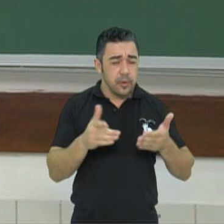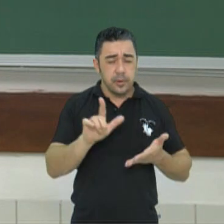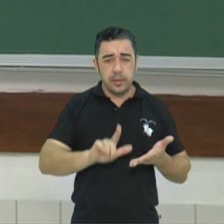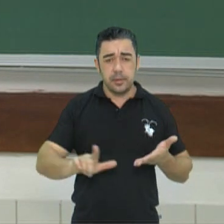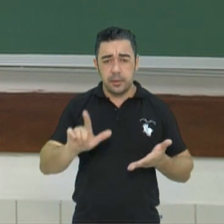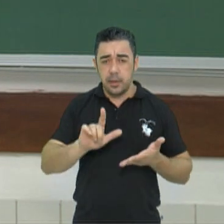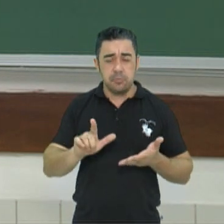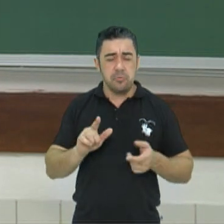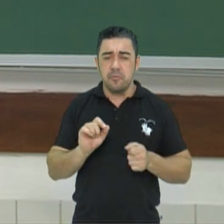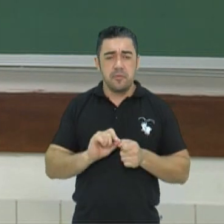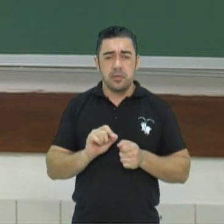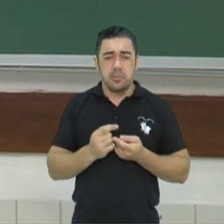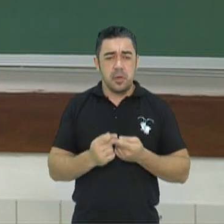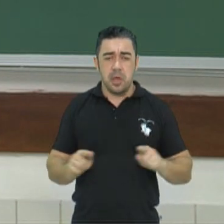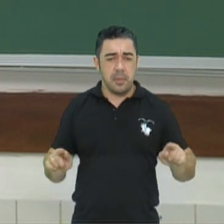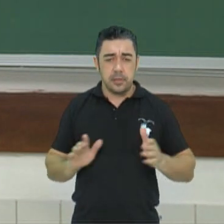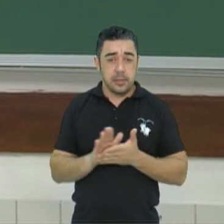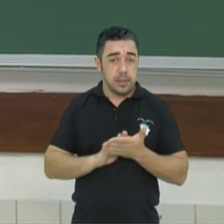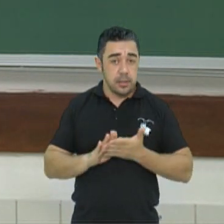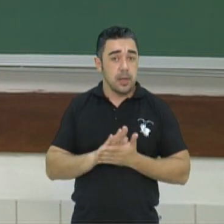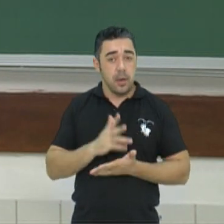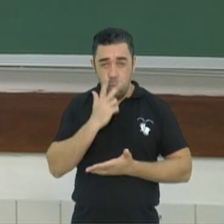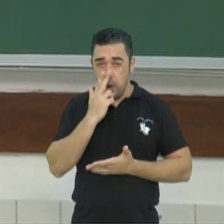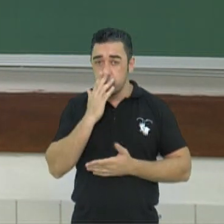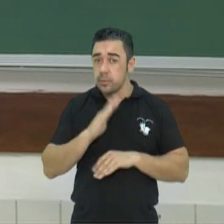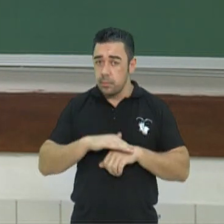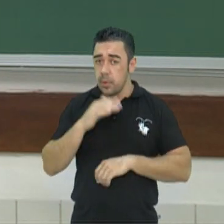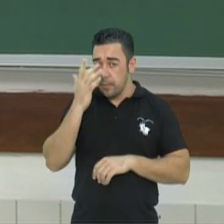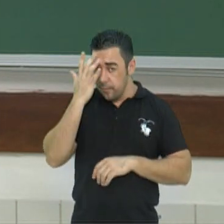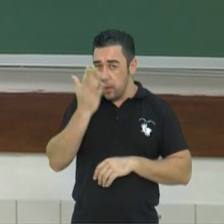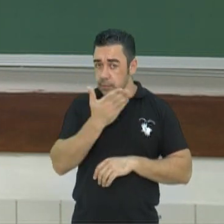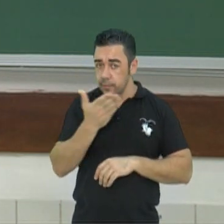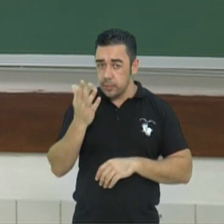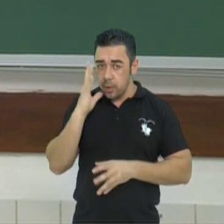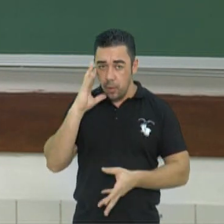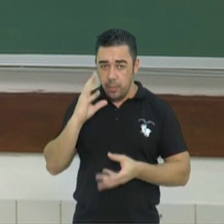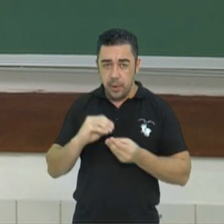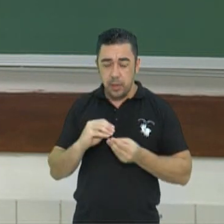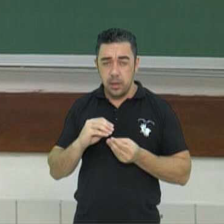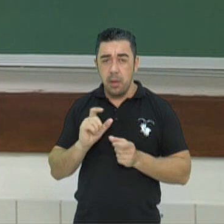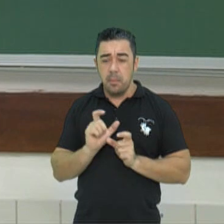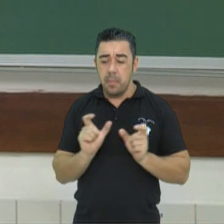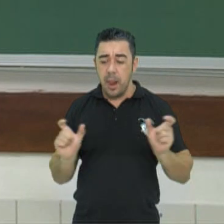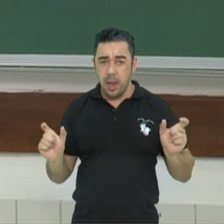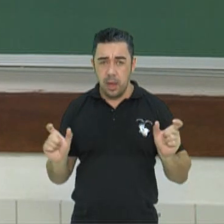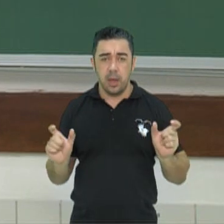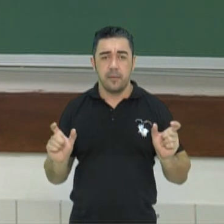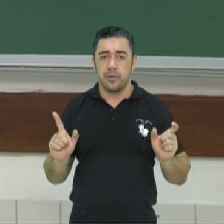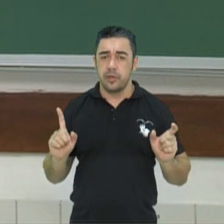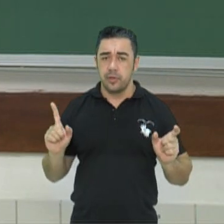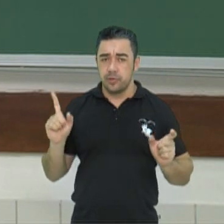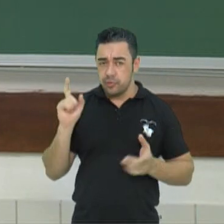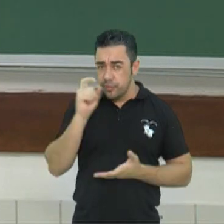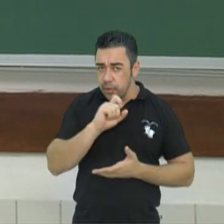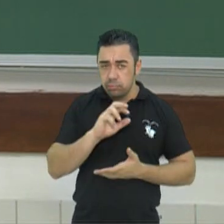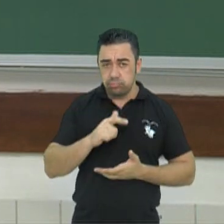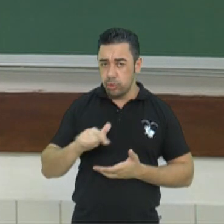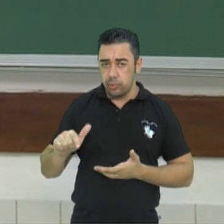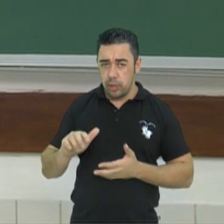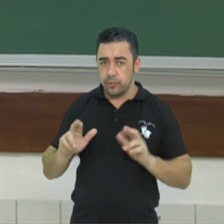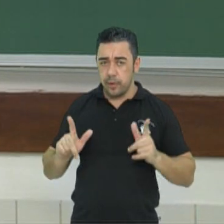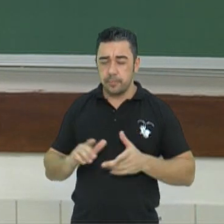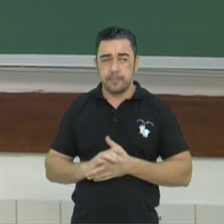trabalhamos gramática. Eu creio que estava um pouquinho mais fácil de vocês entenderem, não tinha tantas palavras diferentes do português, não